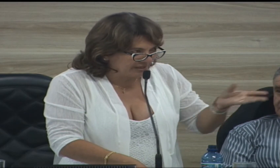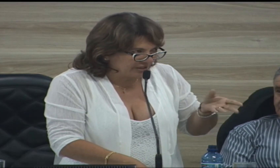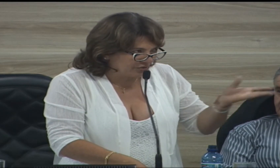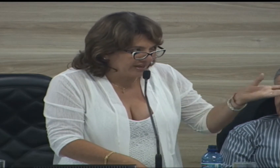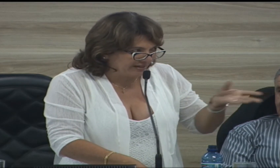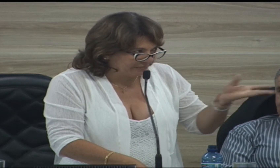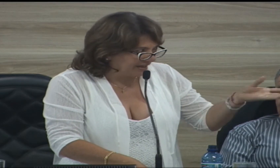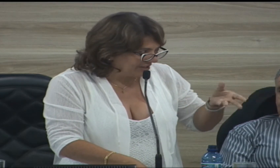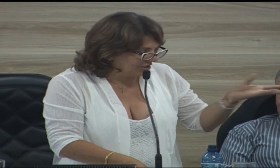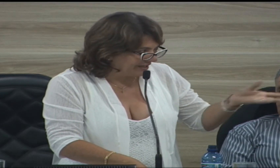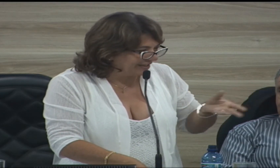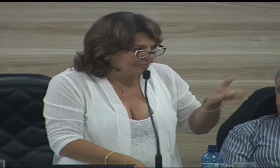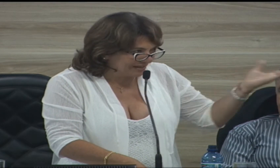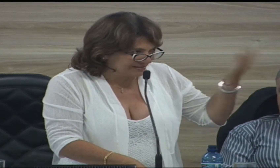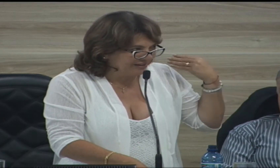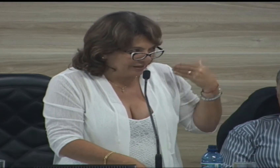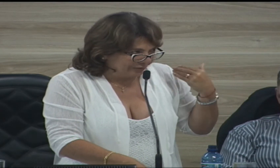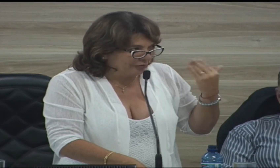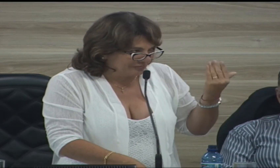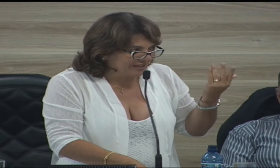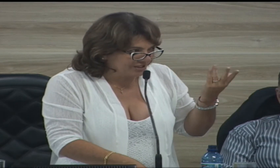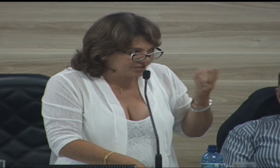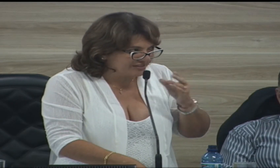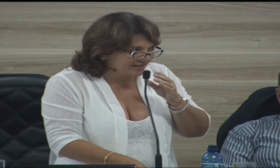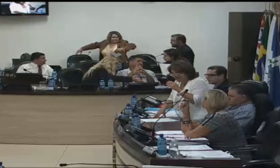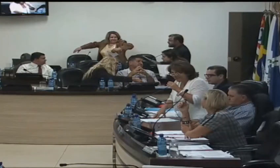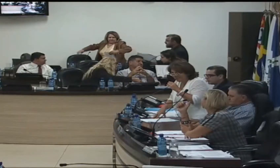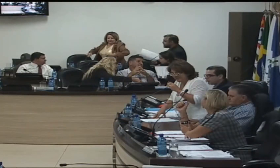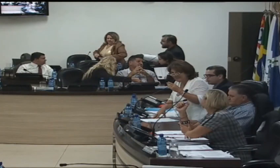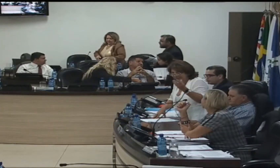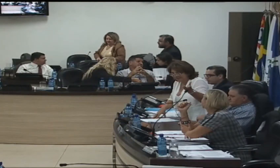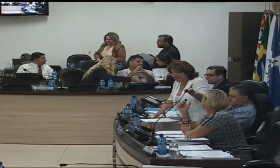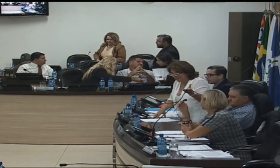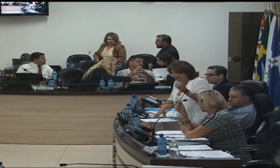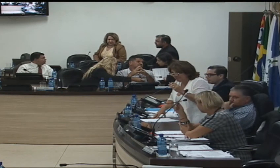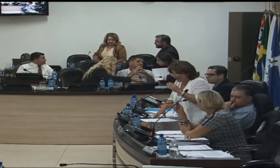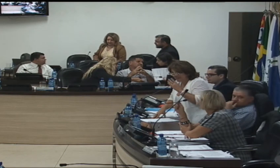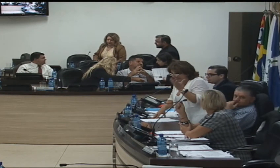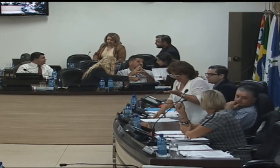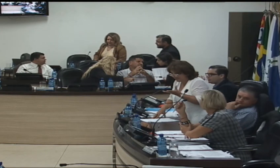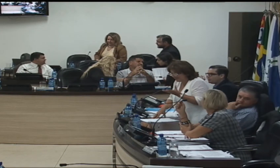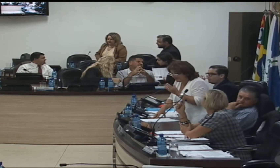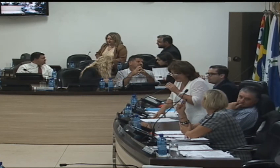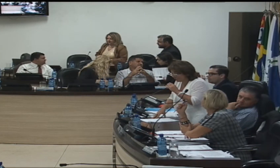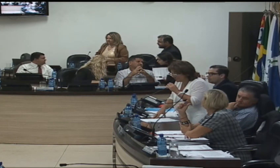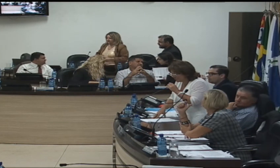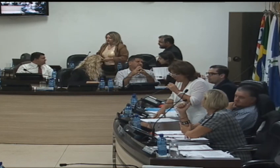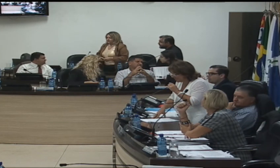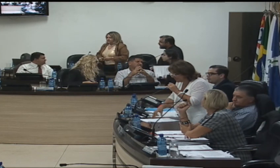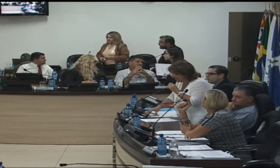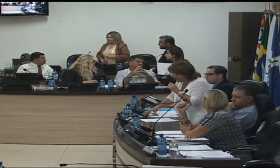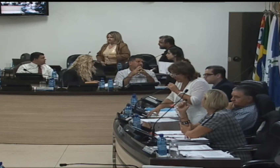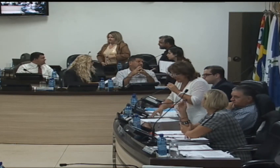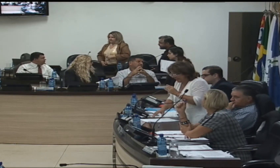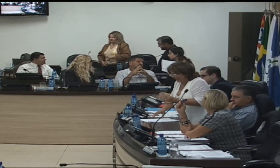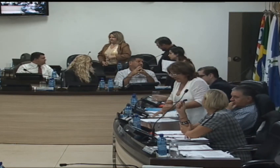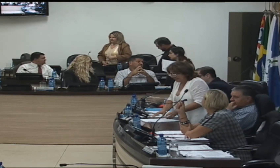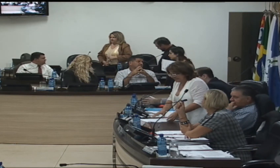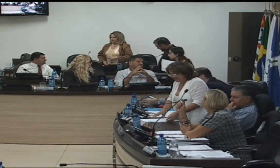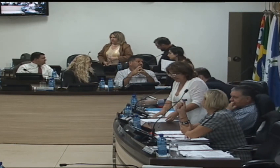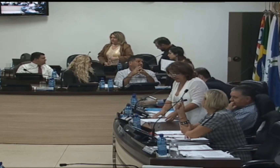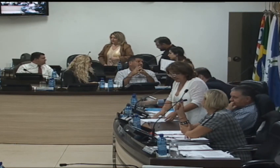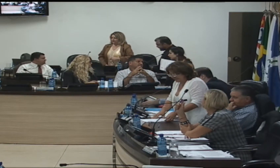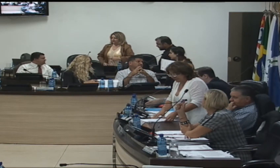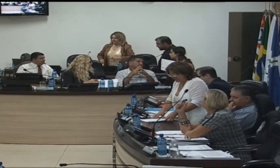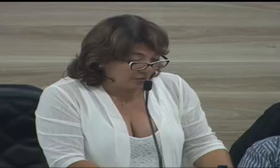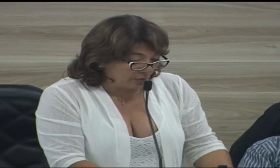sempre me dirijo à Érica, que a gente aqui na mesa fomos da legislação passada, fizemos parte das mesmas comissões. E